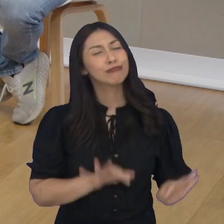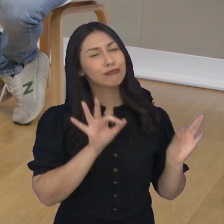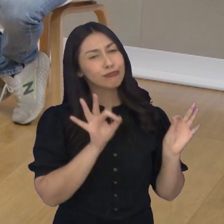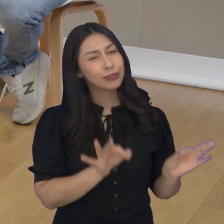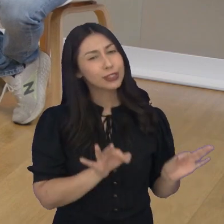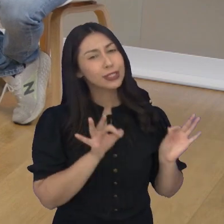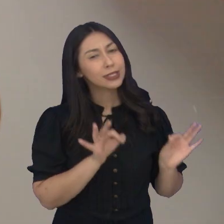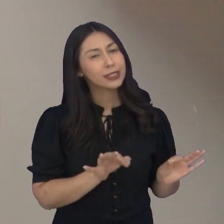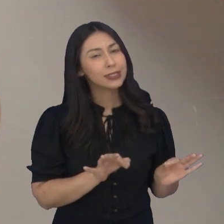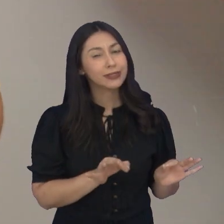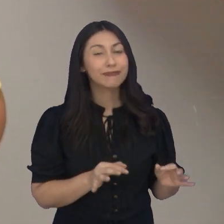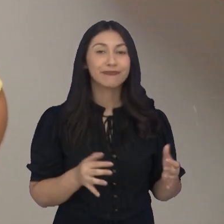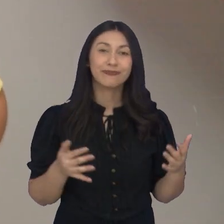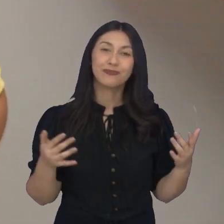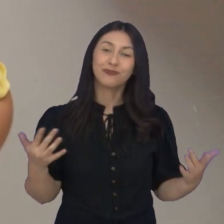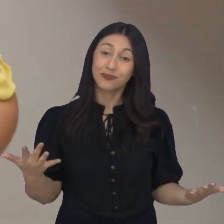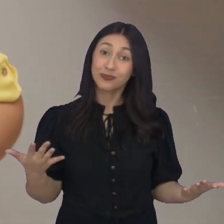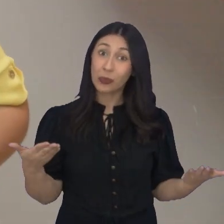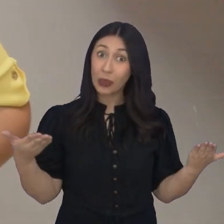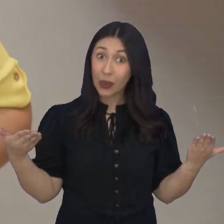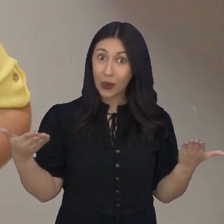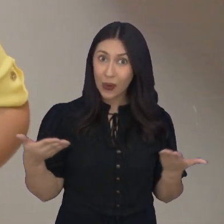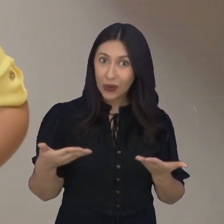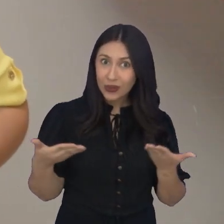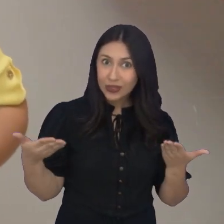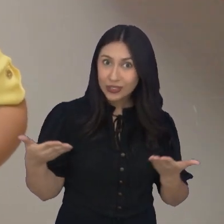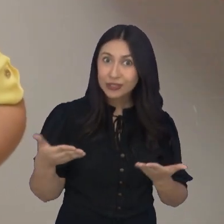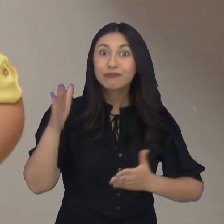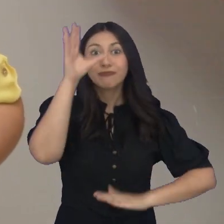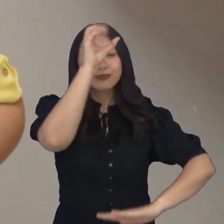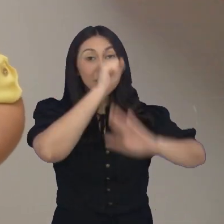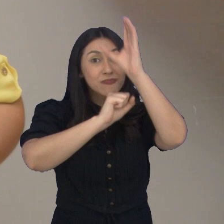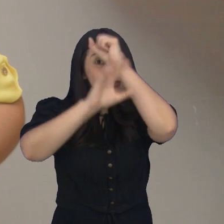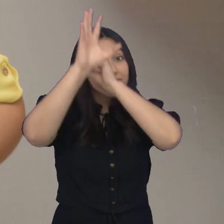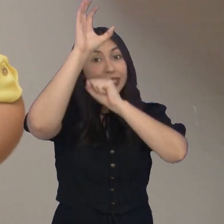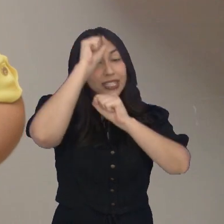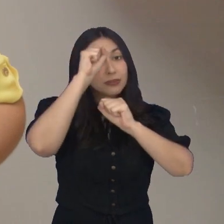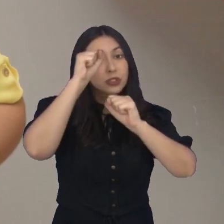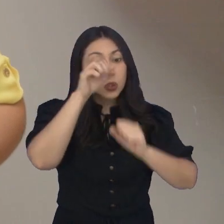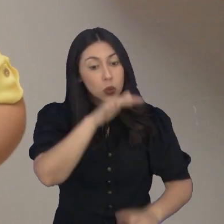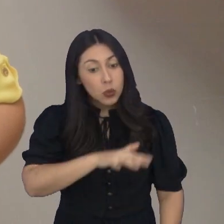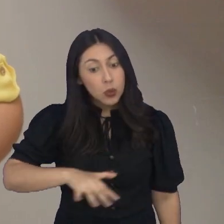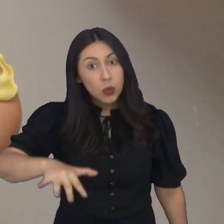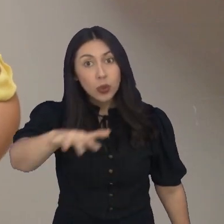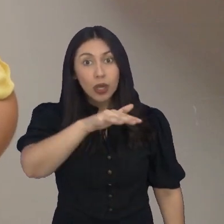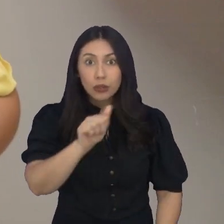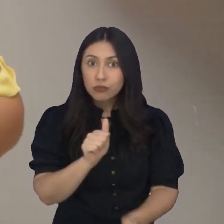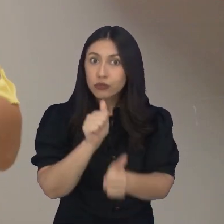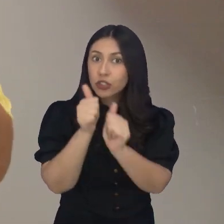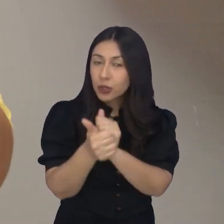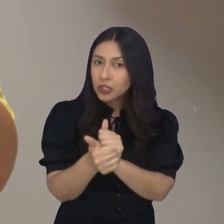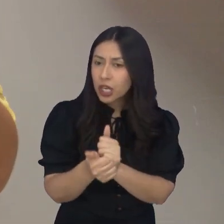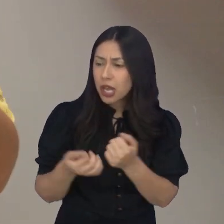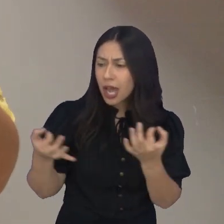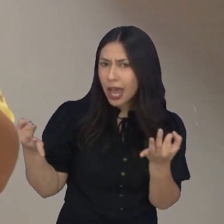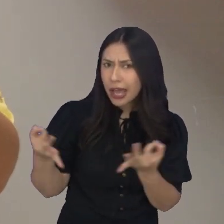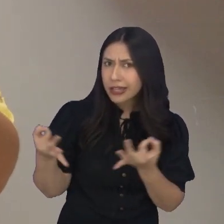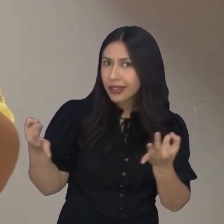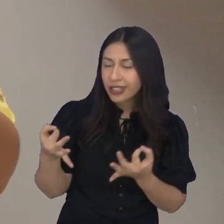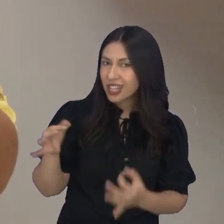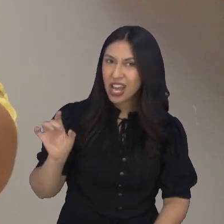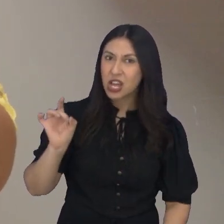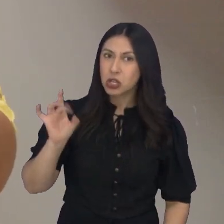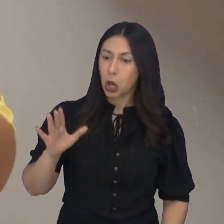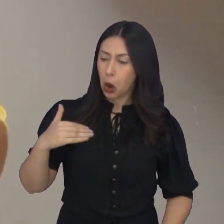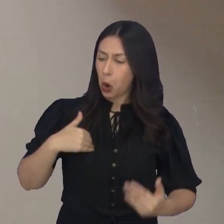certeza. Bom, gente, no programa de hoje nós aprendemos que no universo do esporte, a excelência vai além da performance